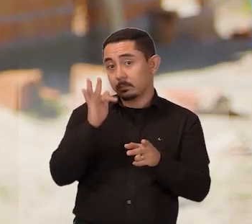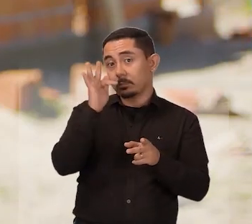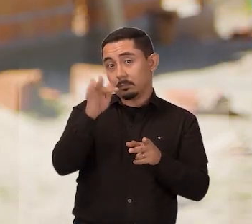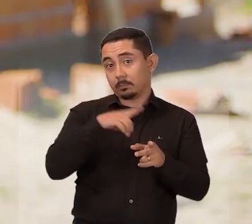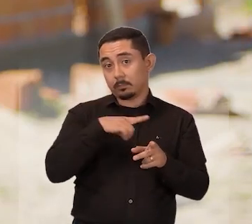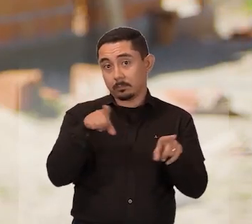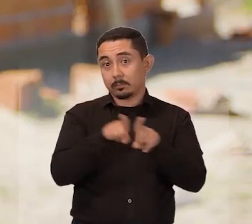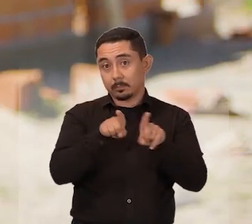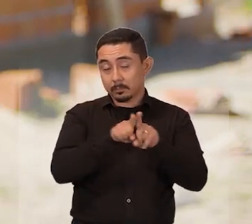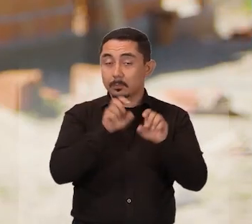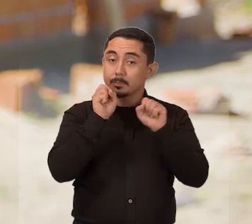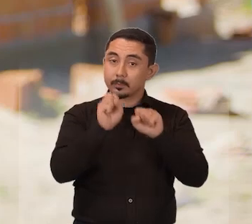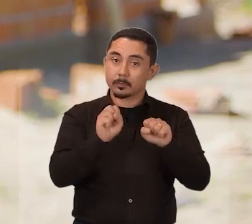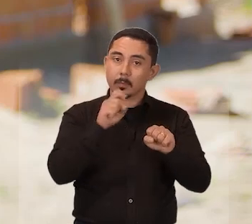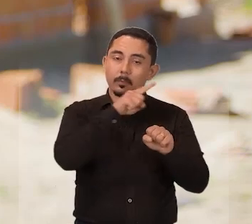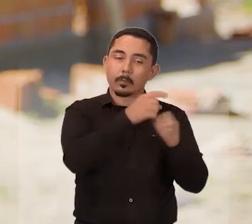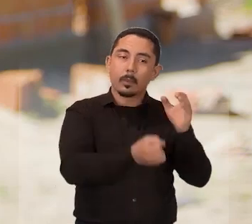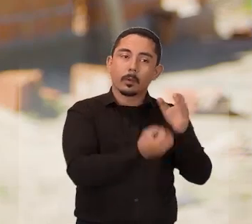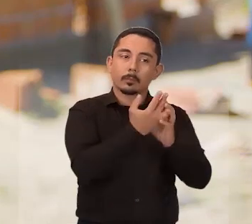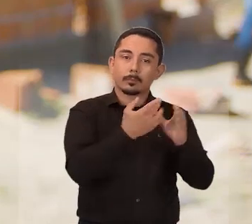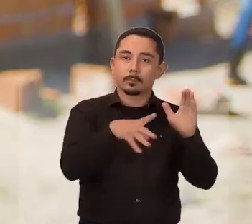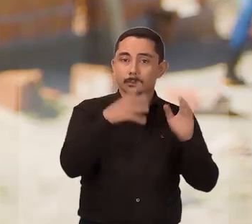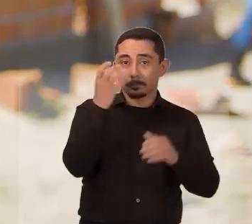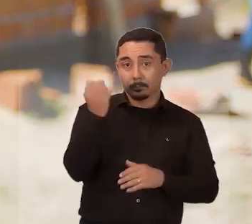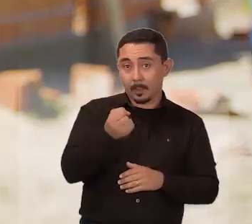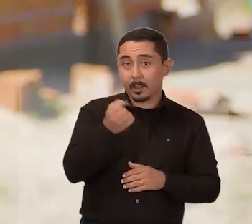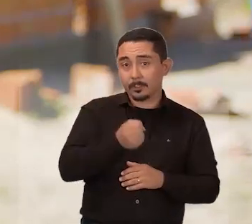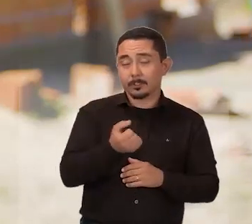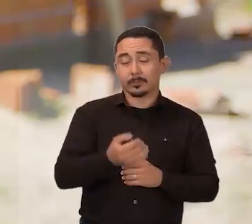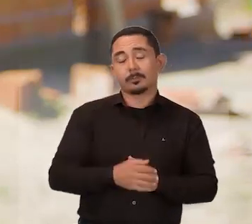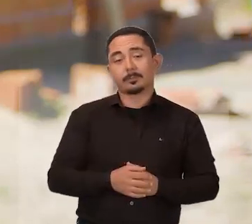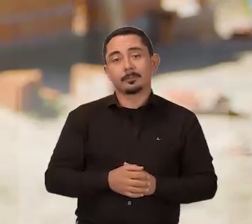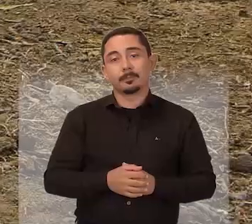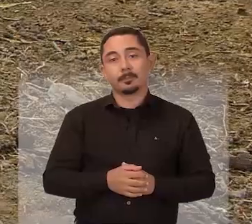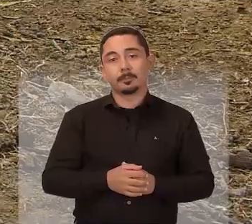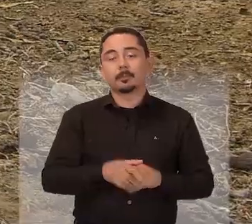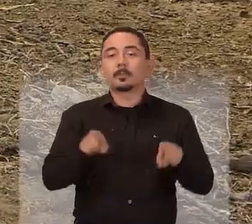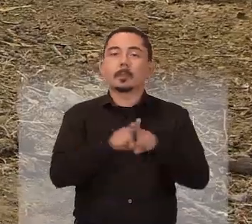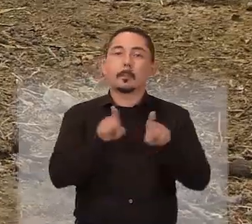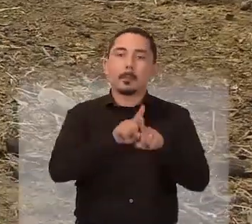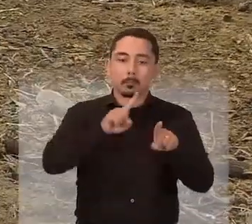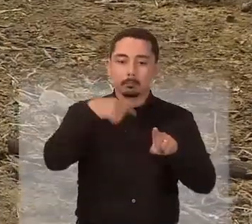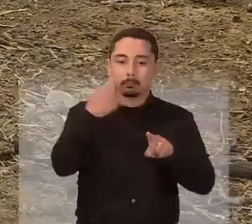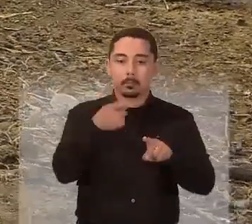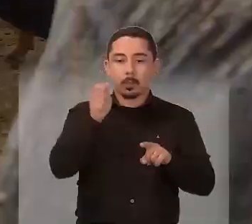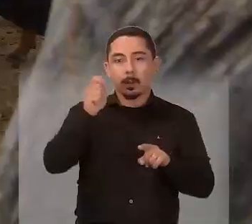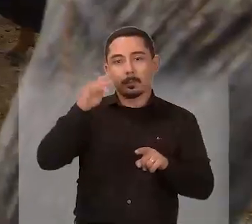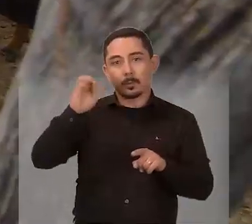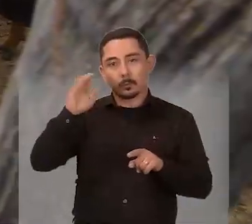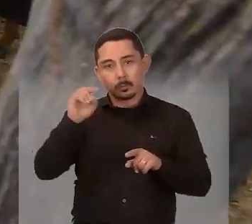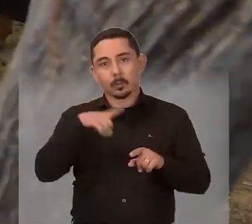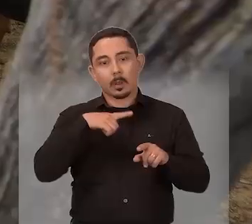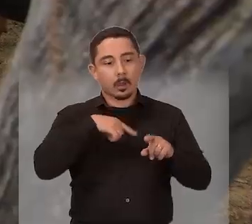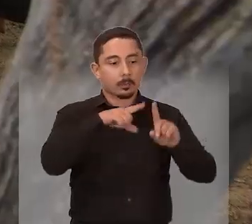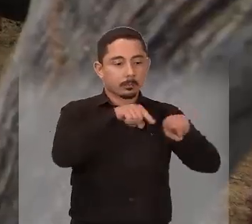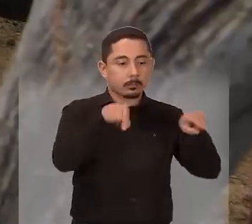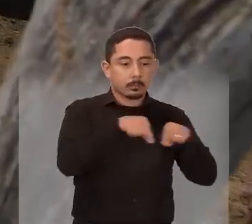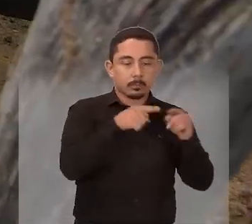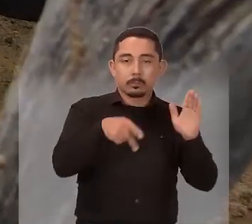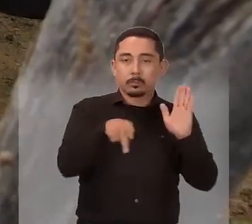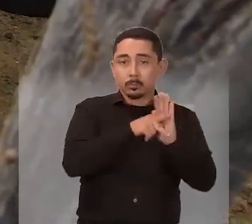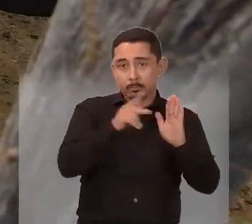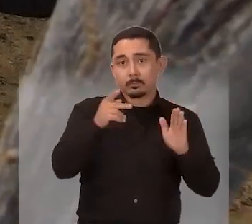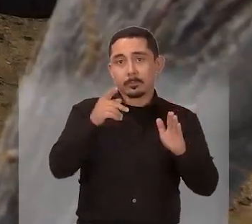vender. Futuramente existe a possibilidade, inclusive, de eles estarem produzindo também leite. Além do aprisco, uma espécie de curral